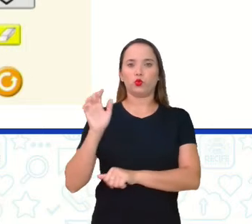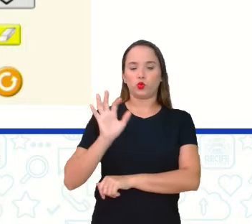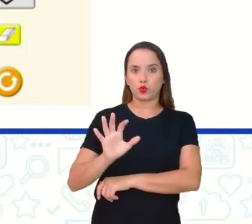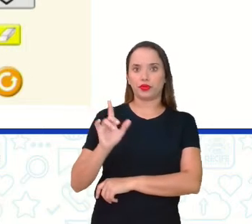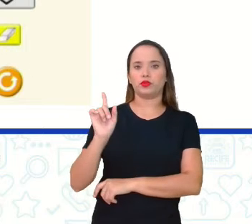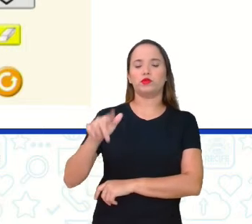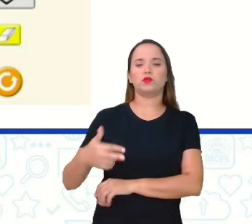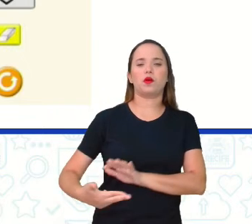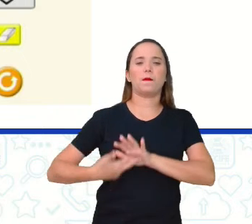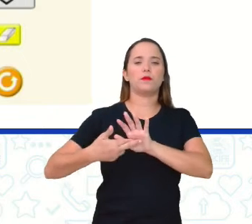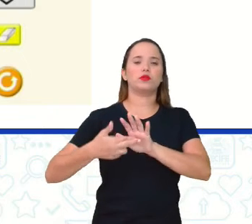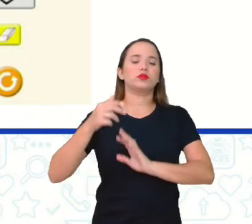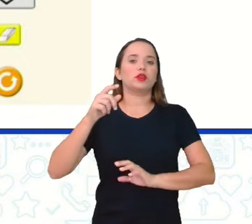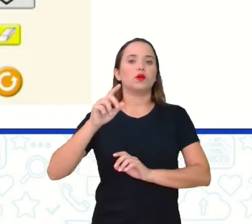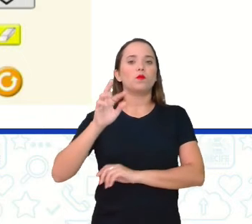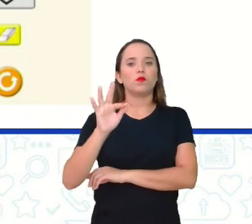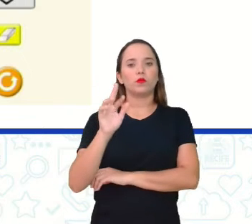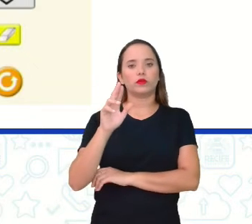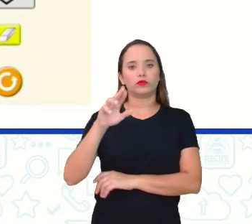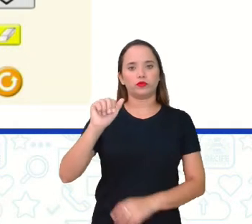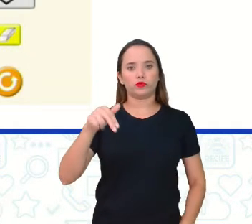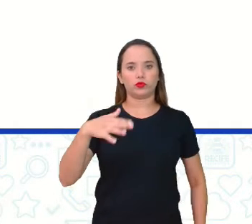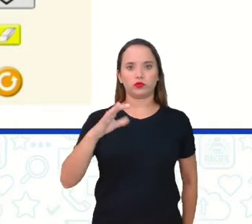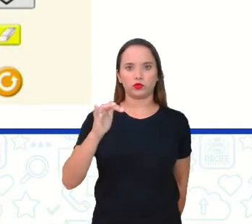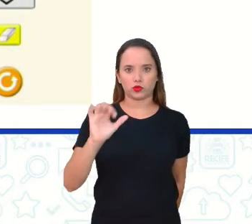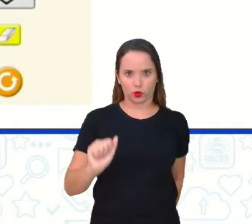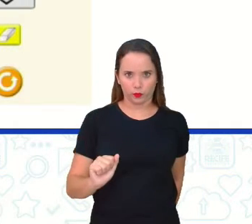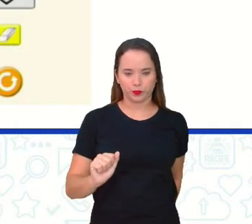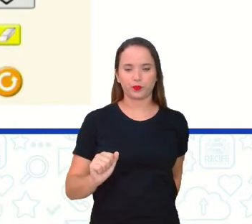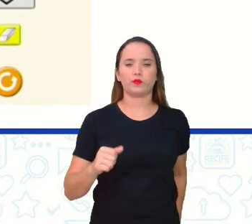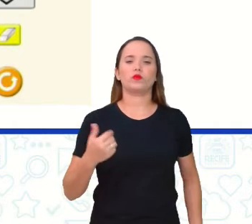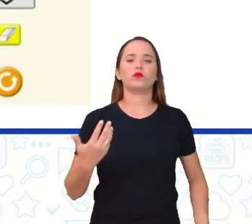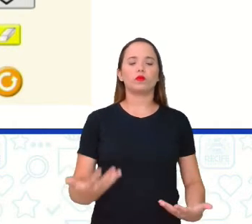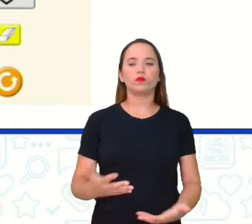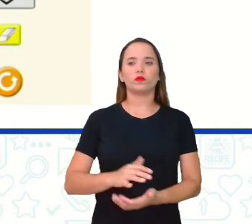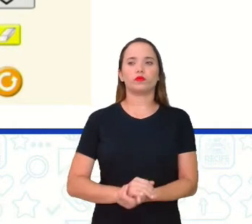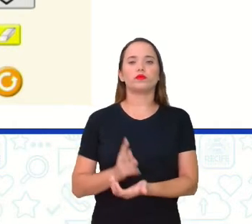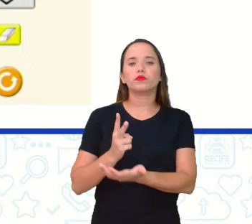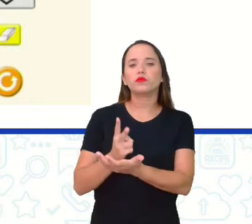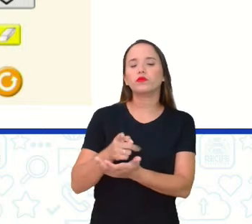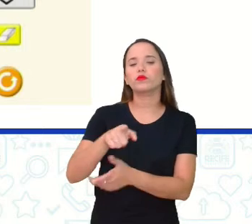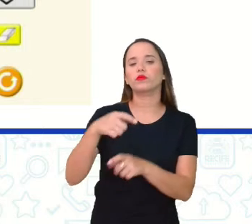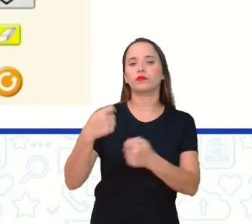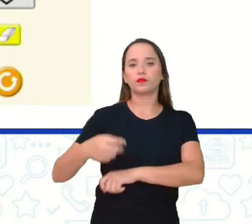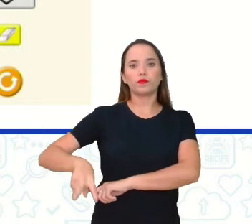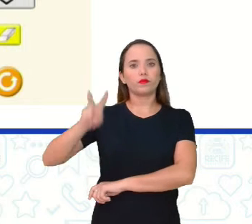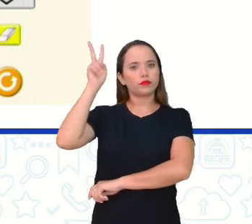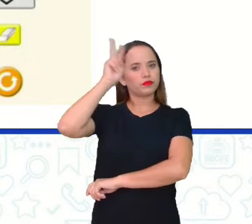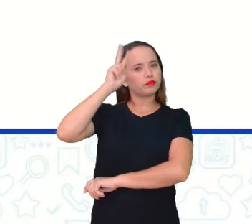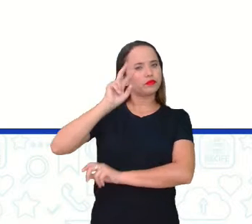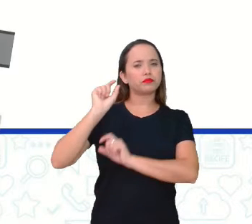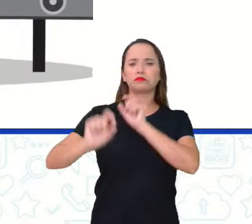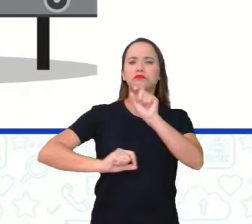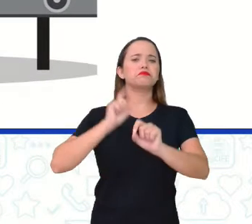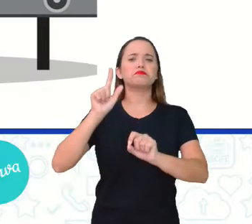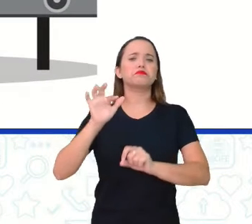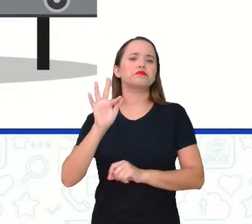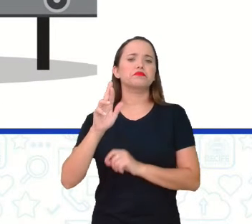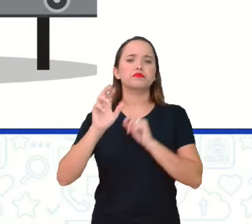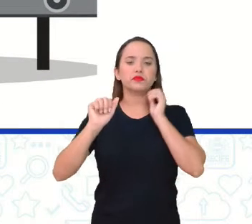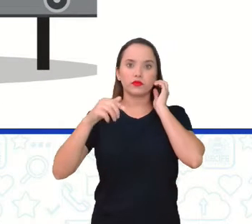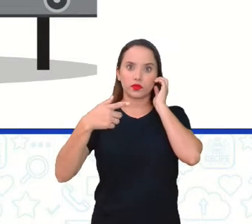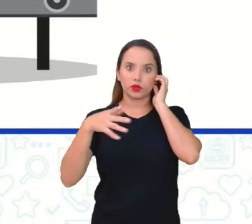certo? Uma transformação de uma coisa em outra. Então, toda vez que você precisar lembrar do que é uma função, lembra que